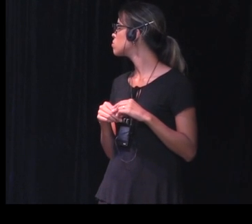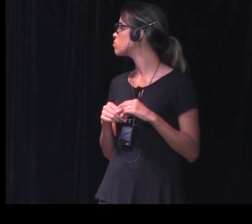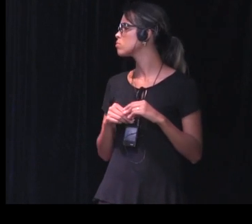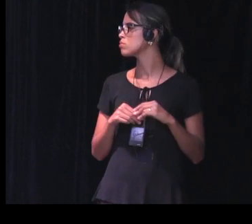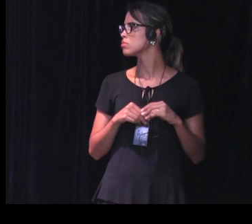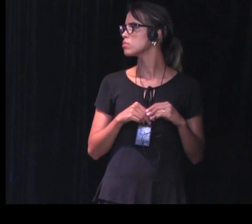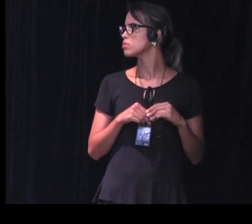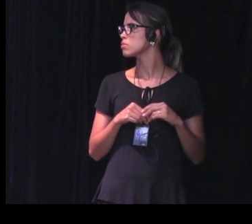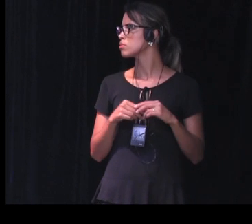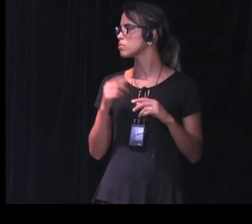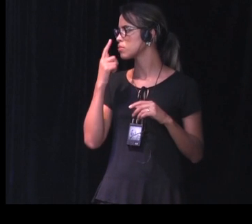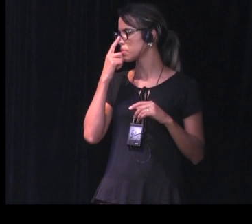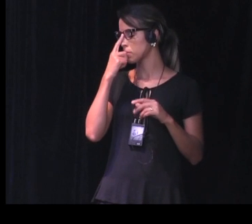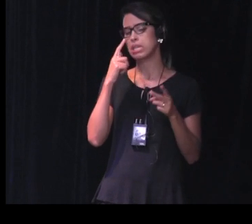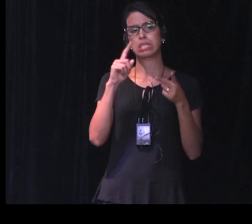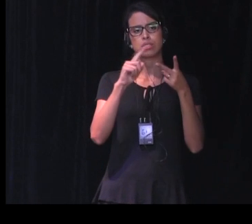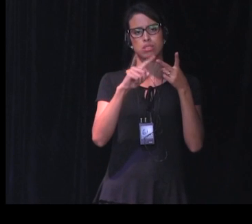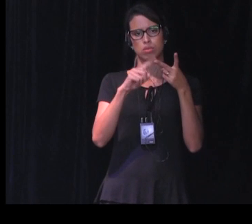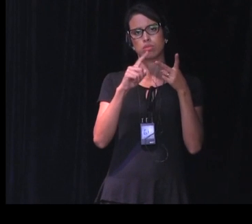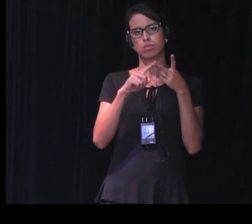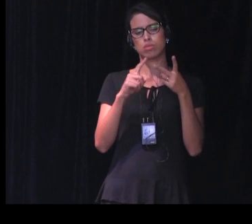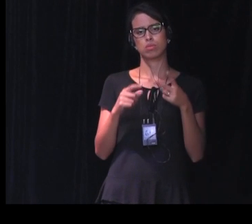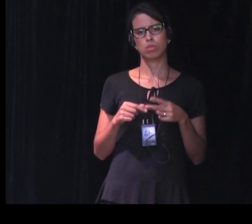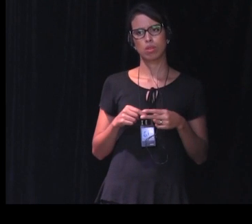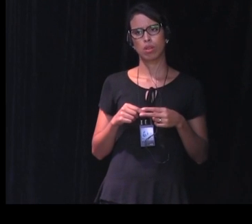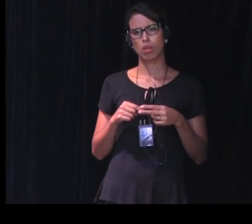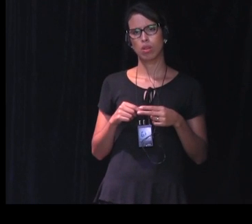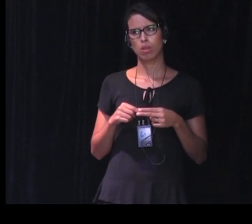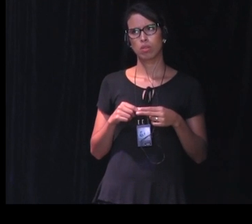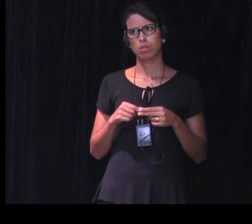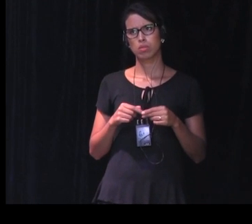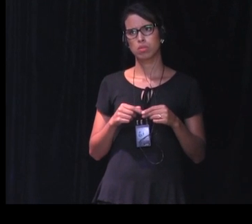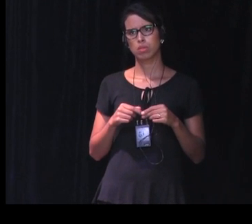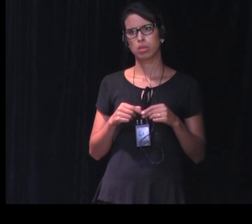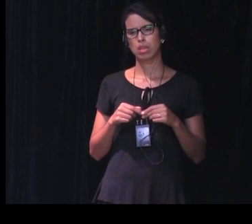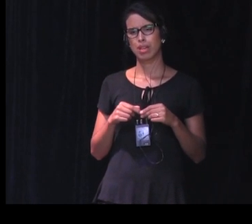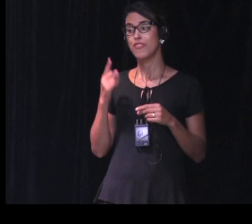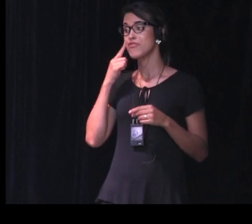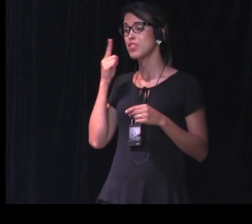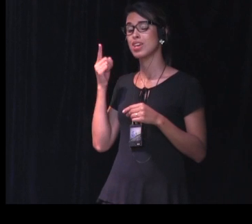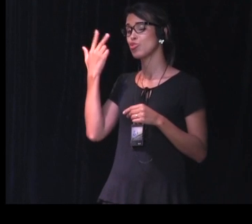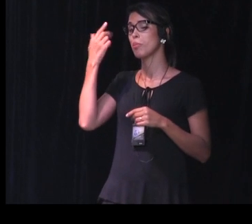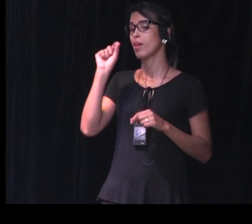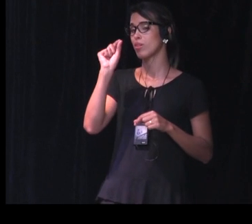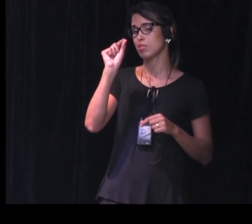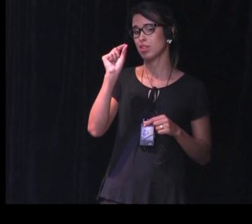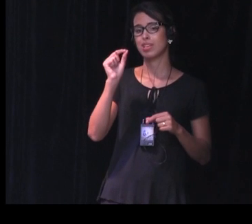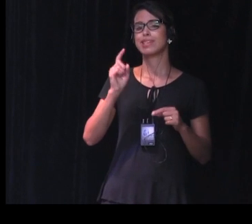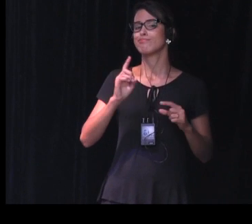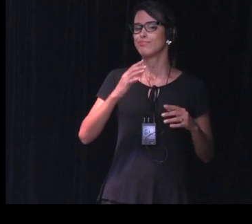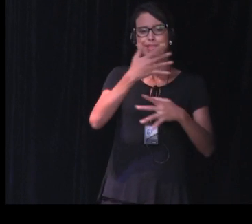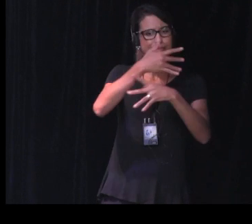isso não parecem na mesma escala, mas estão. Segundo, se vê uma coisa que acontece em todas